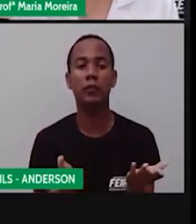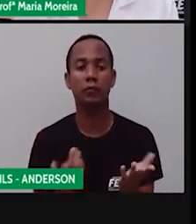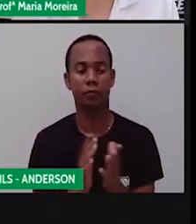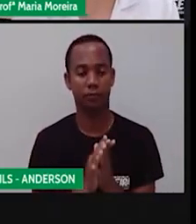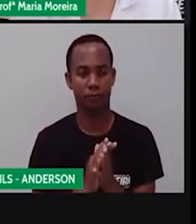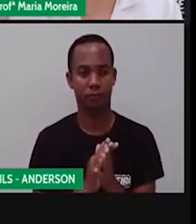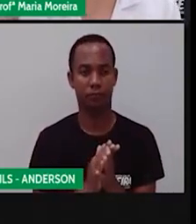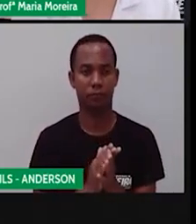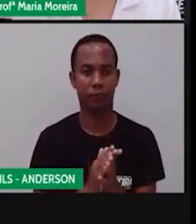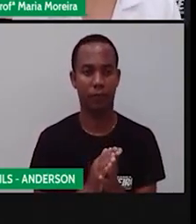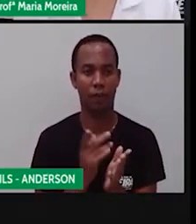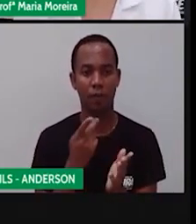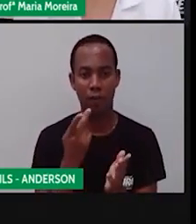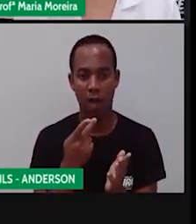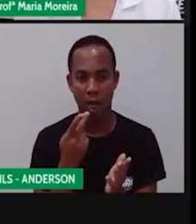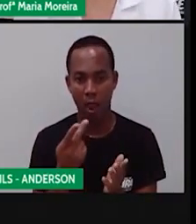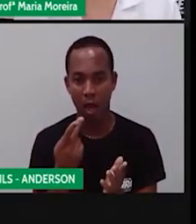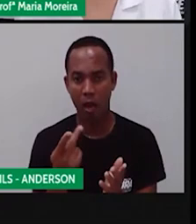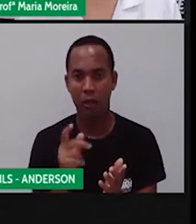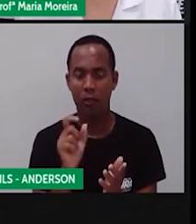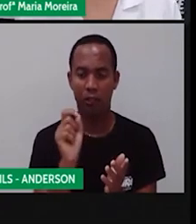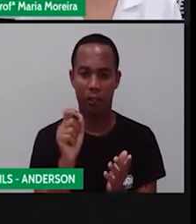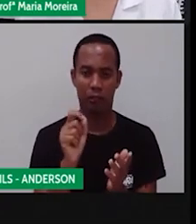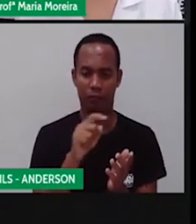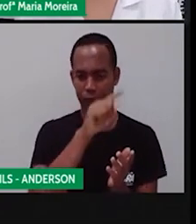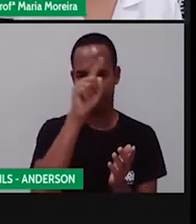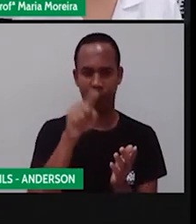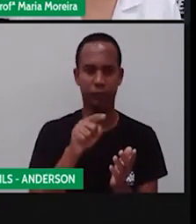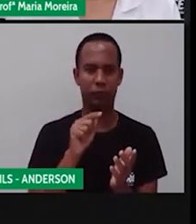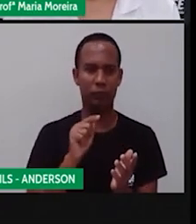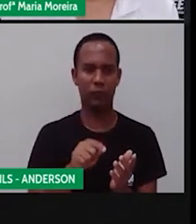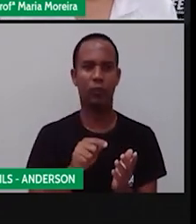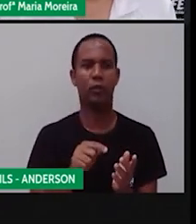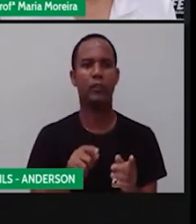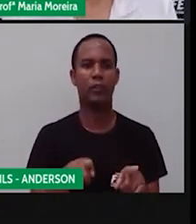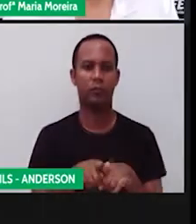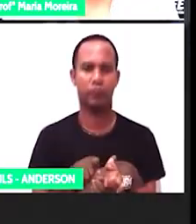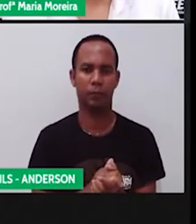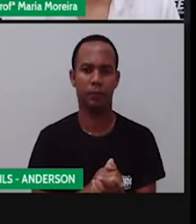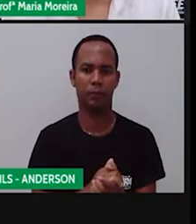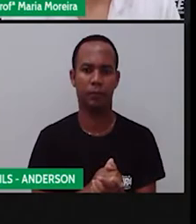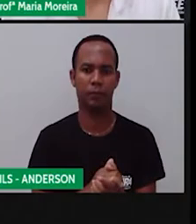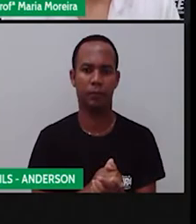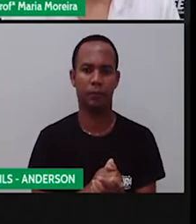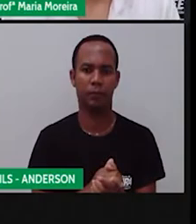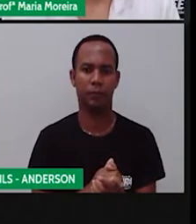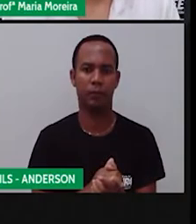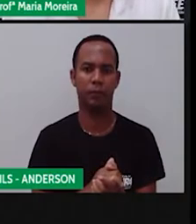alguém. E essa fala que veio aí é o quê? Uma interrogação.